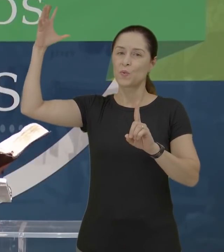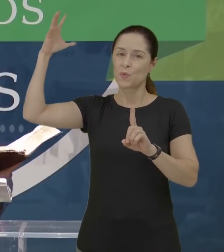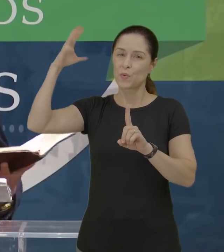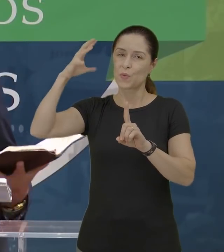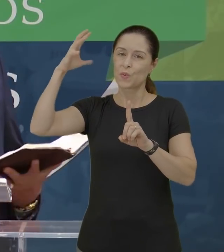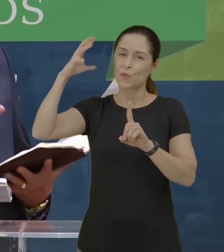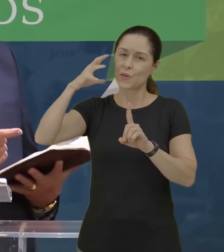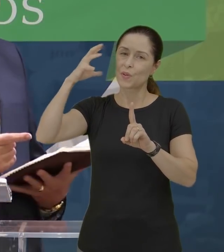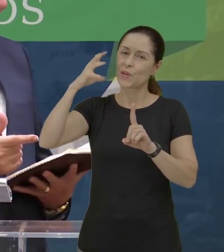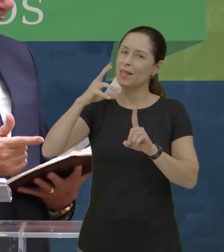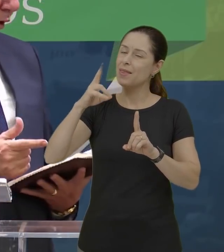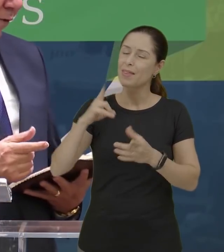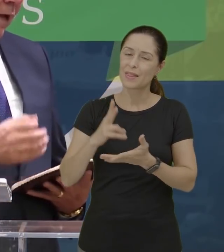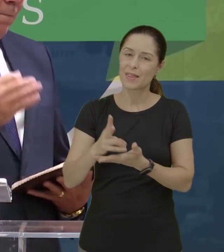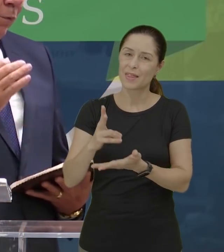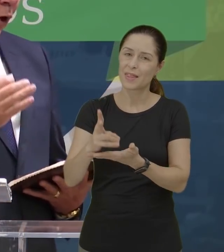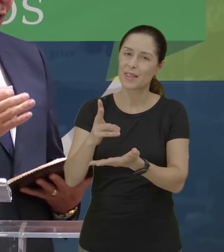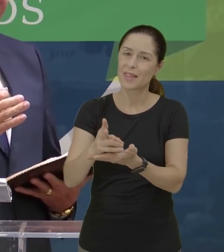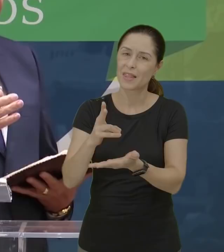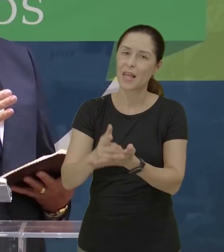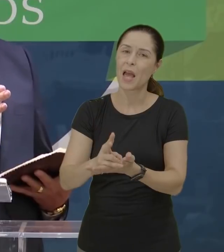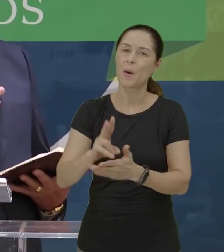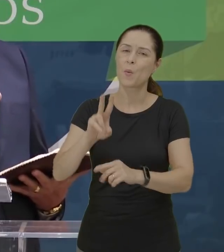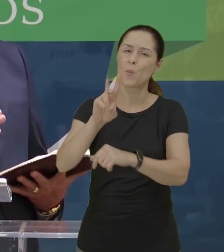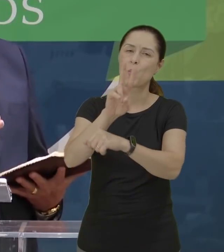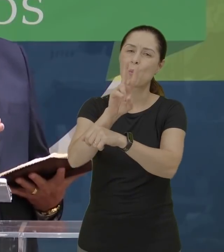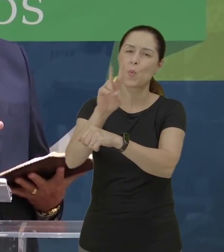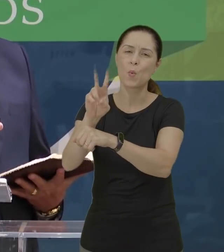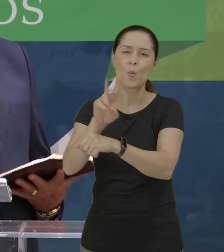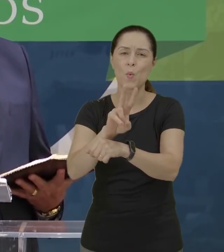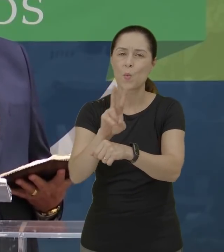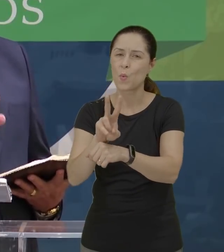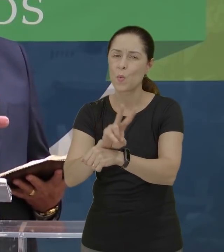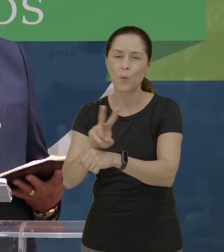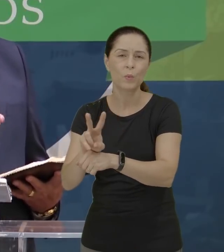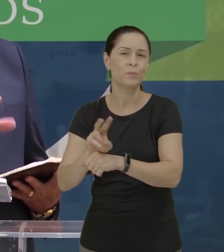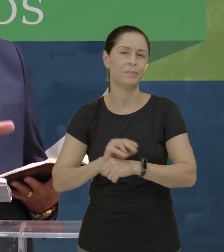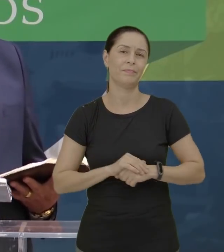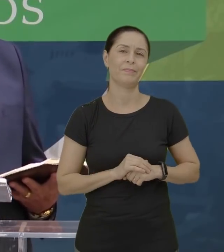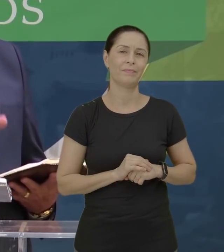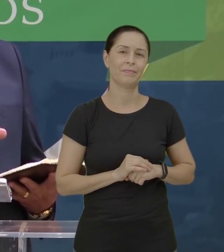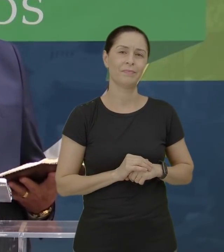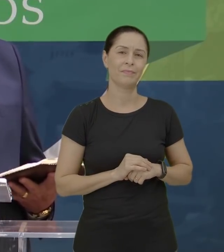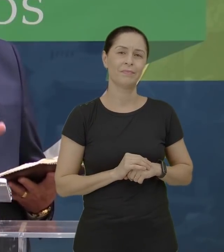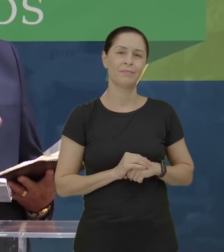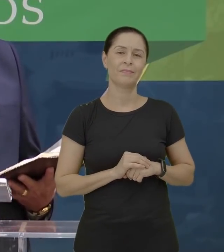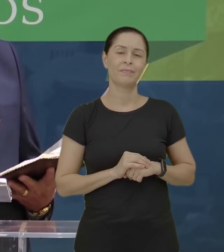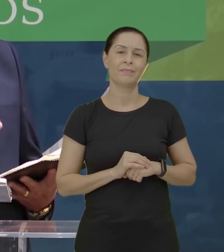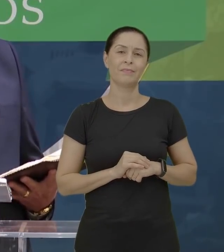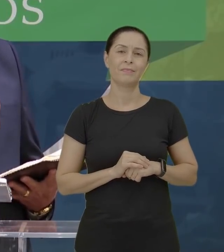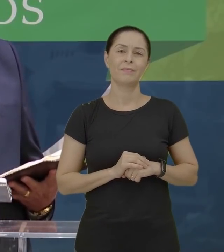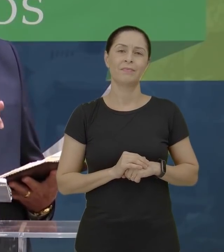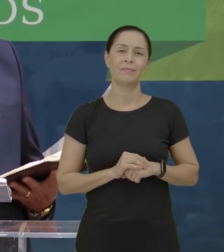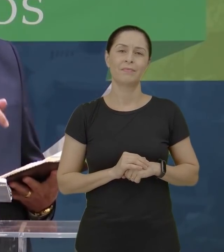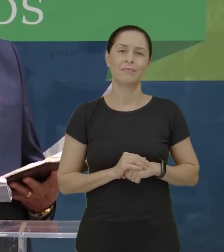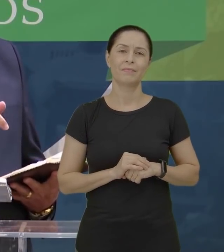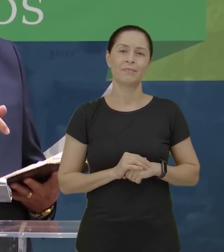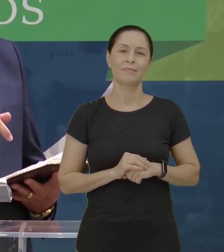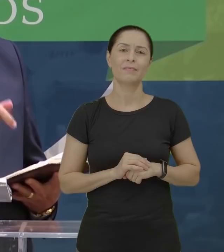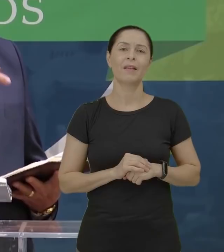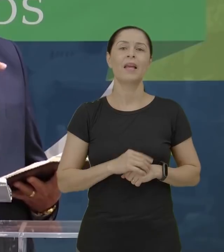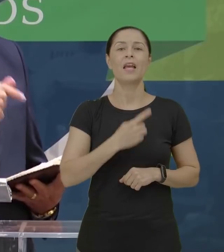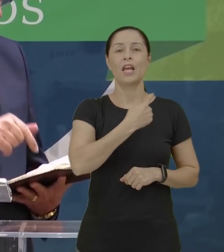Olha a resposta no verso 39, nós, porém, olha a adversativa aí, olha o contraste aí,